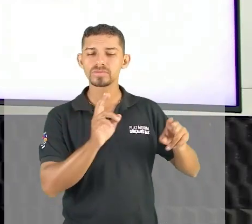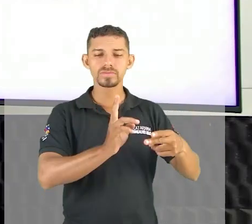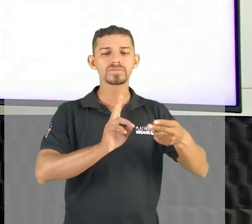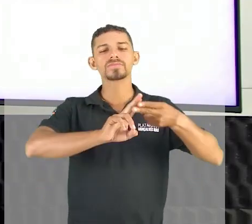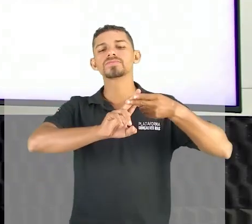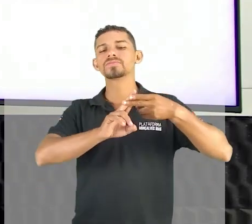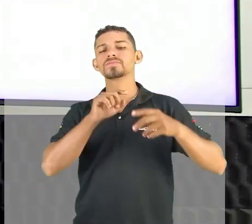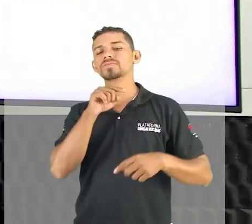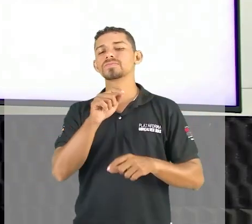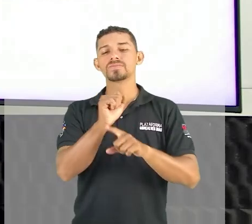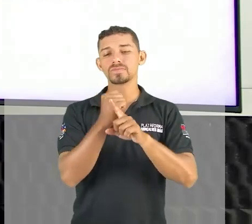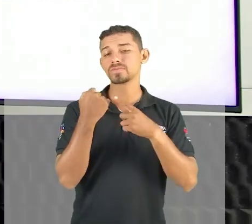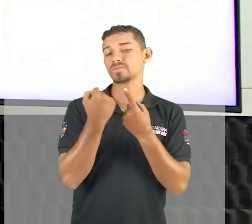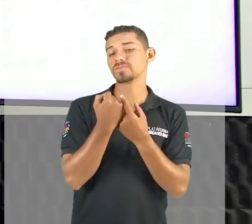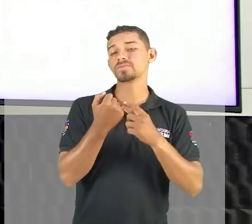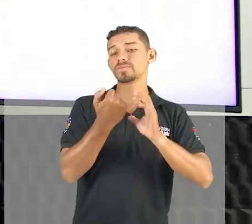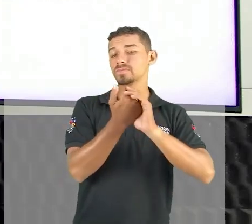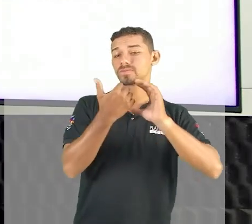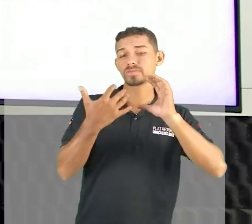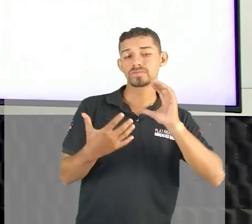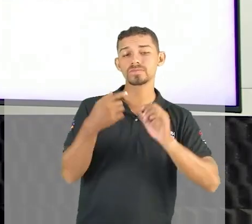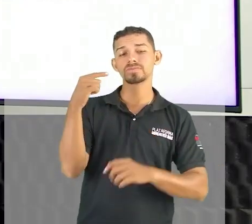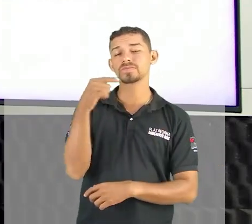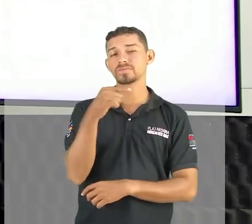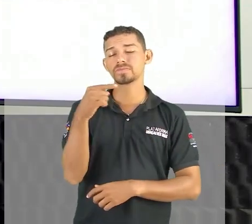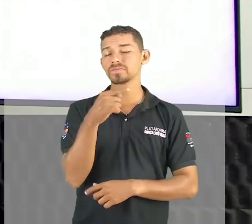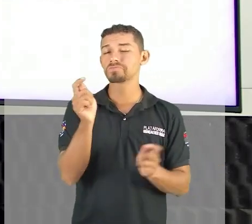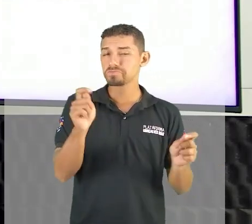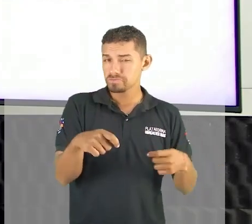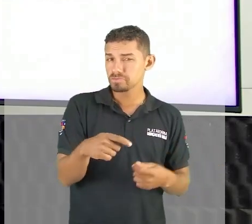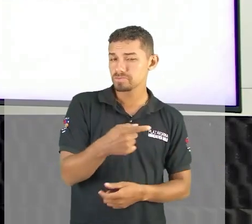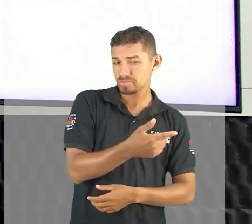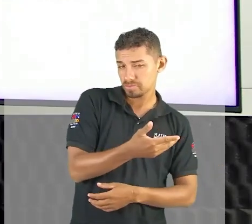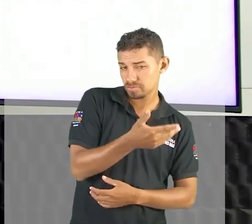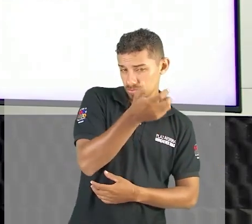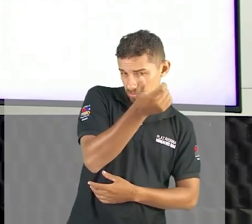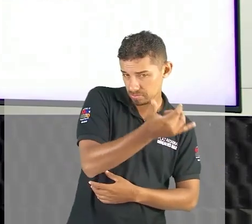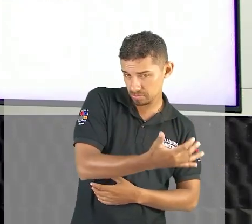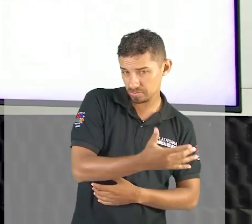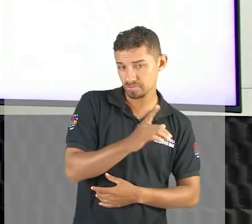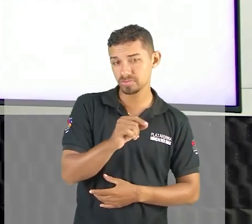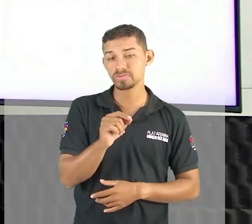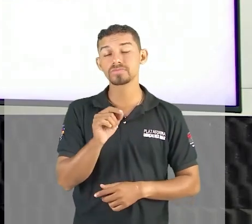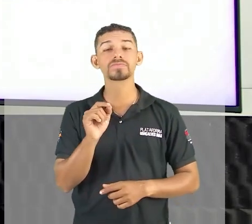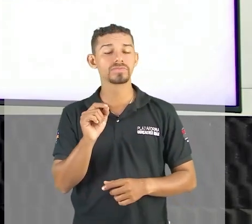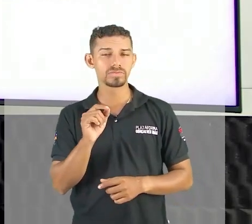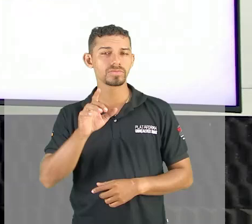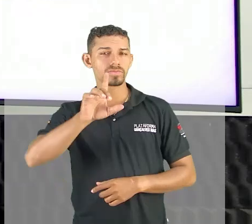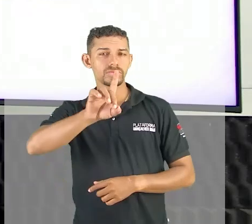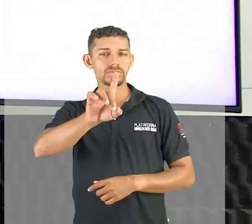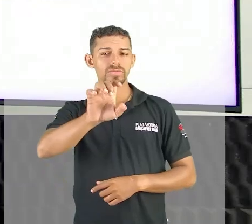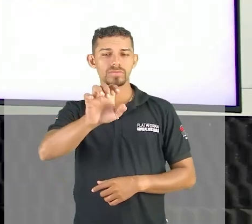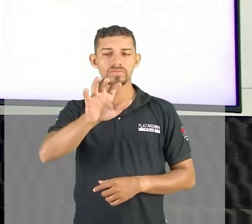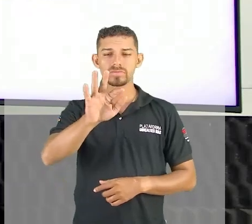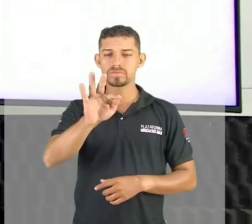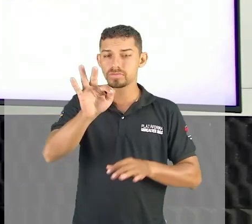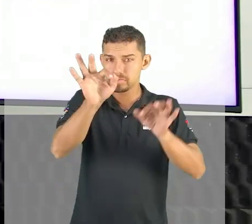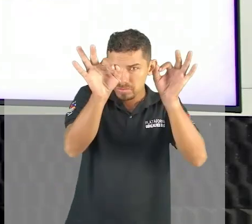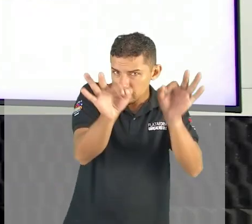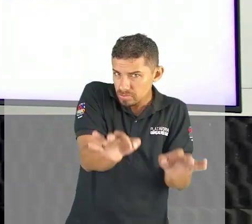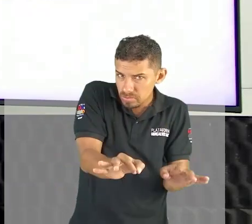incorporação pela sociedade caracterizou esse recurso expressivo de expressivo de forma